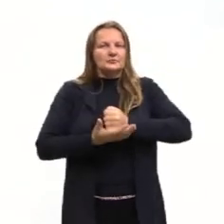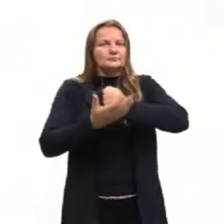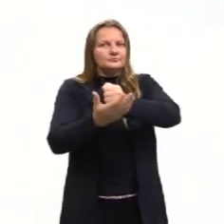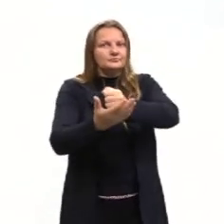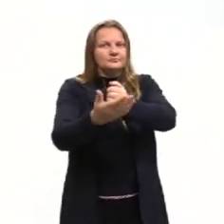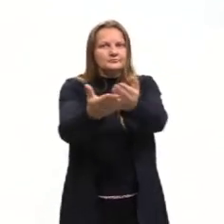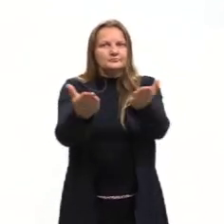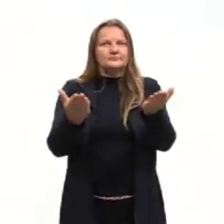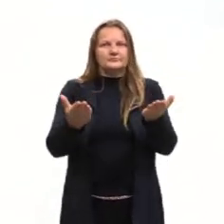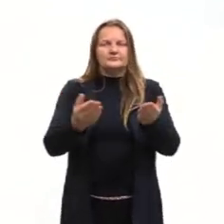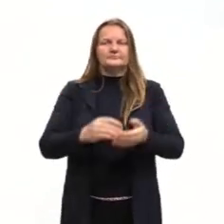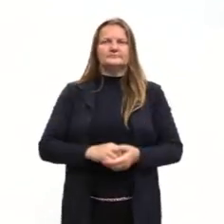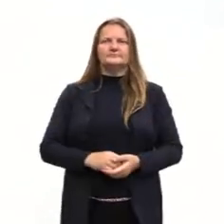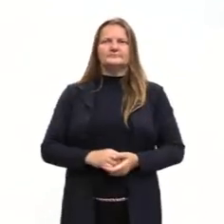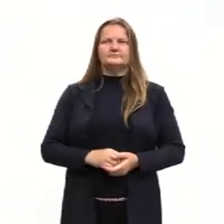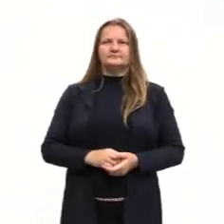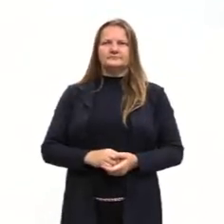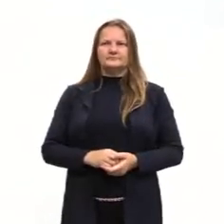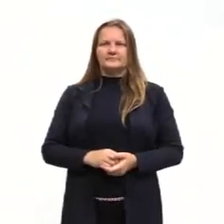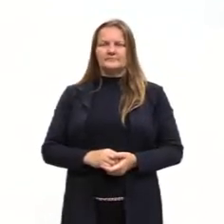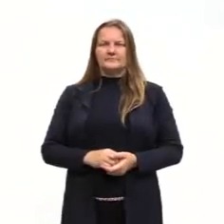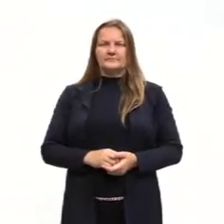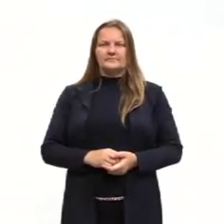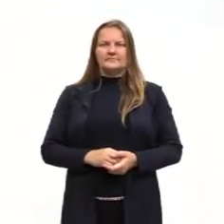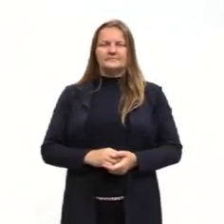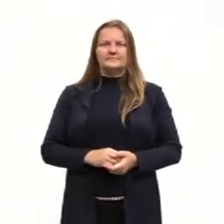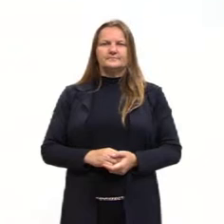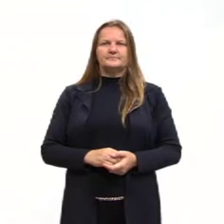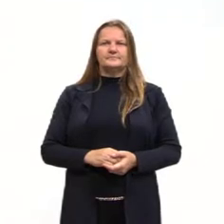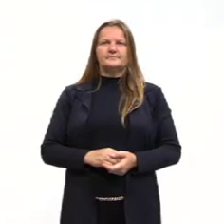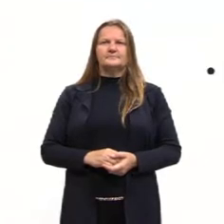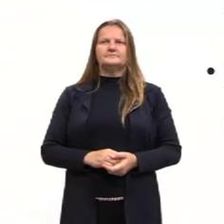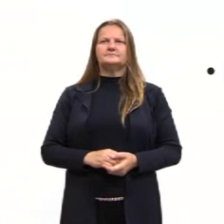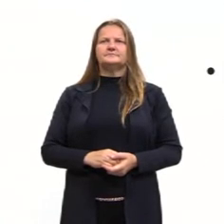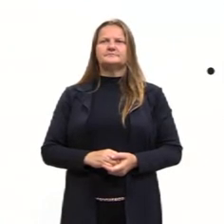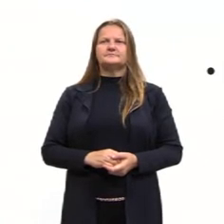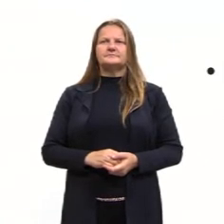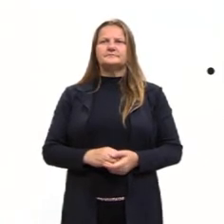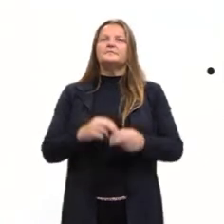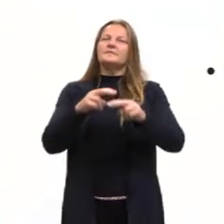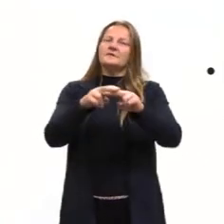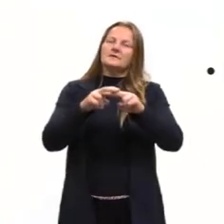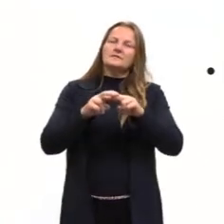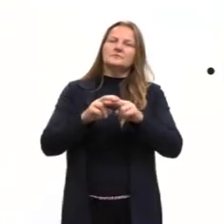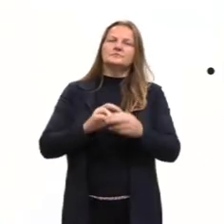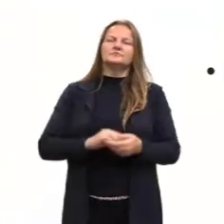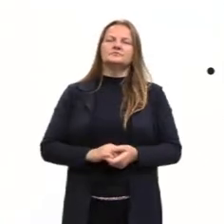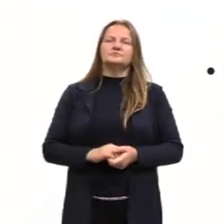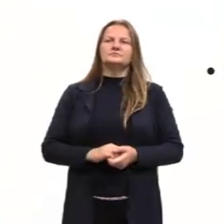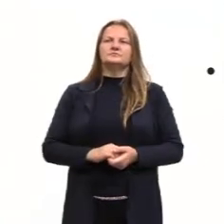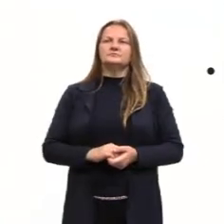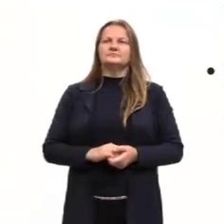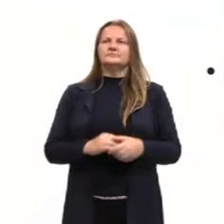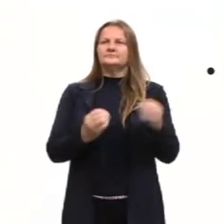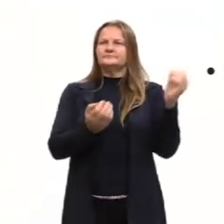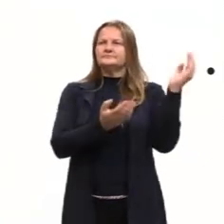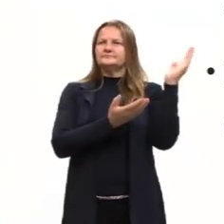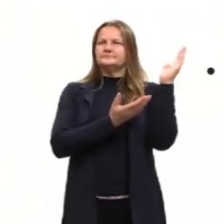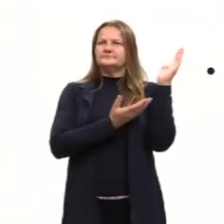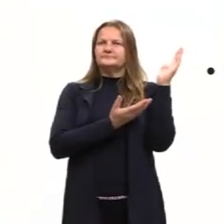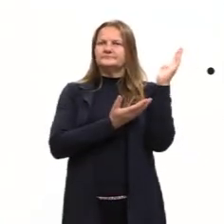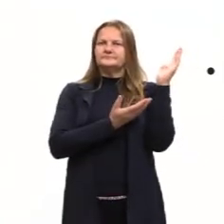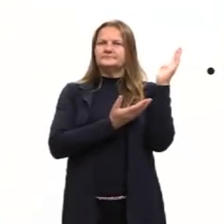disponibilizou para vocês estarem mais preparados. Para isso, eu retomei aí